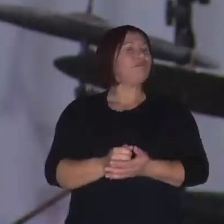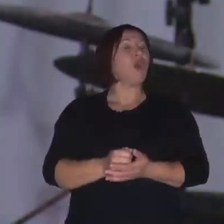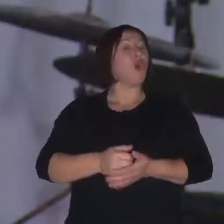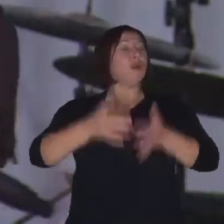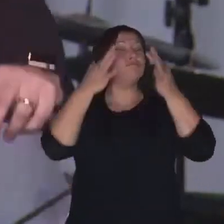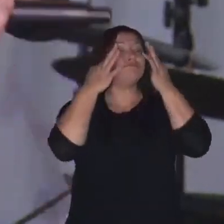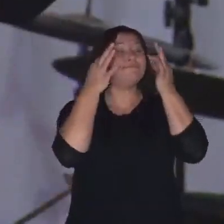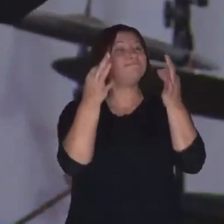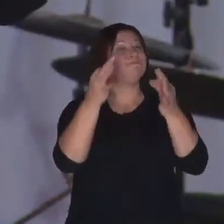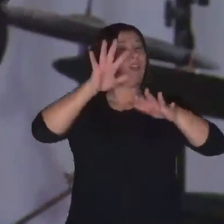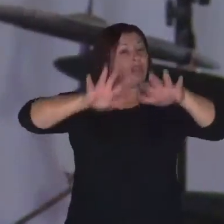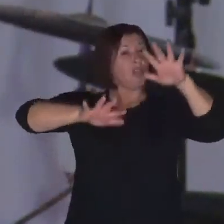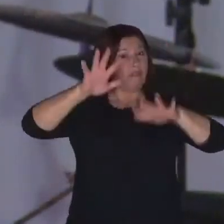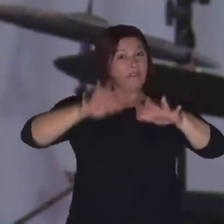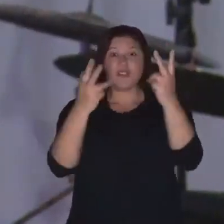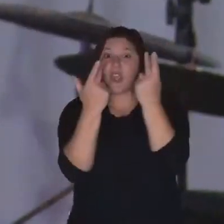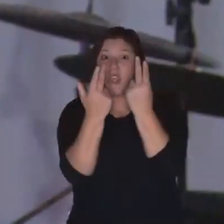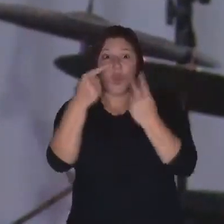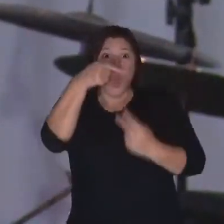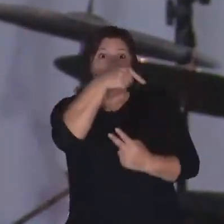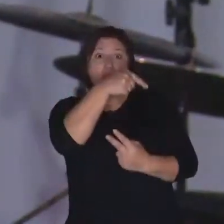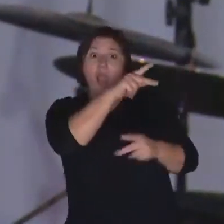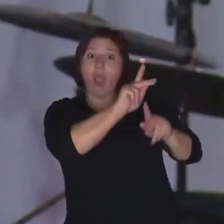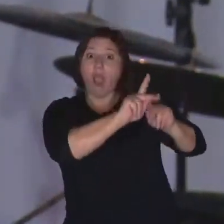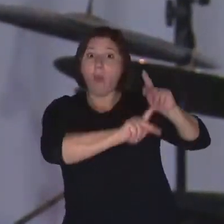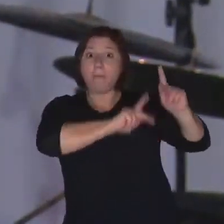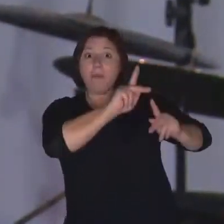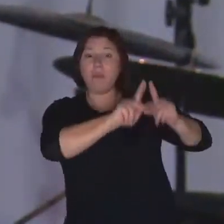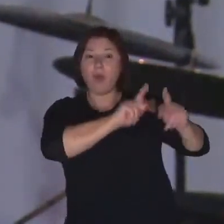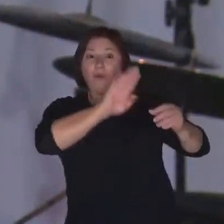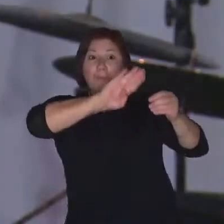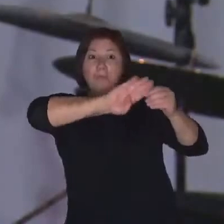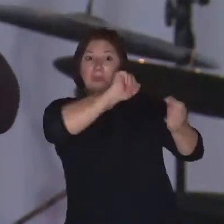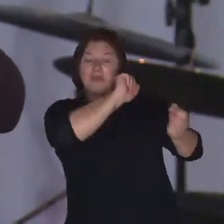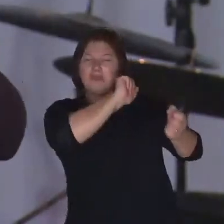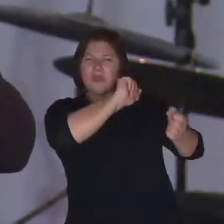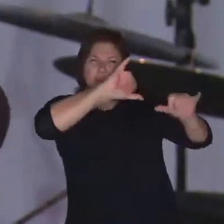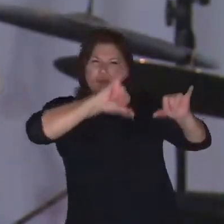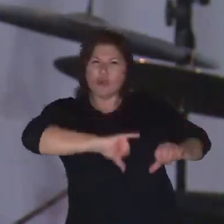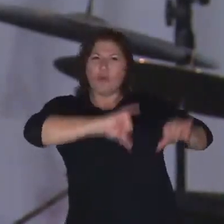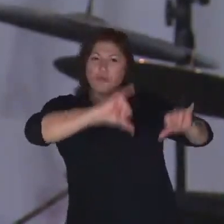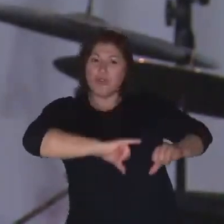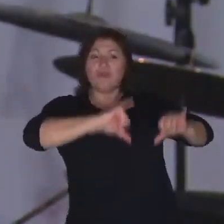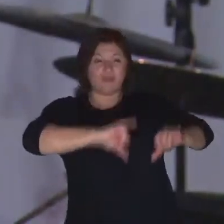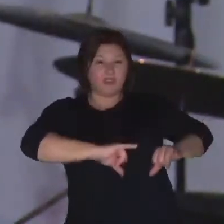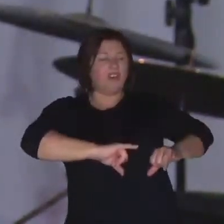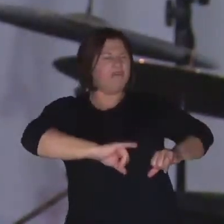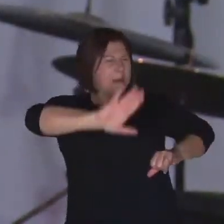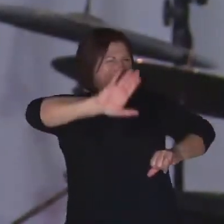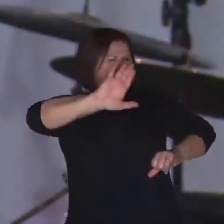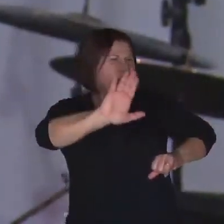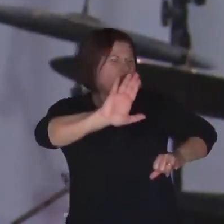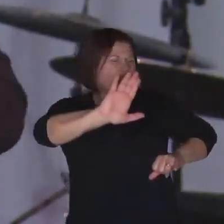estamos vivendo, ou seja lá o cenário de coronavírus que nós estamos vivendo, esse local não vai enterrar os nossos